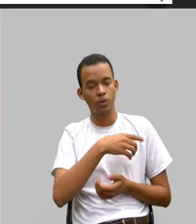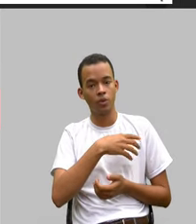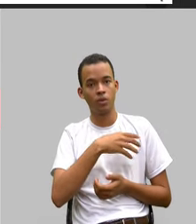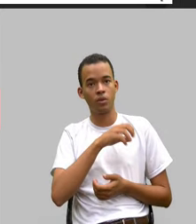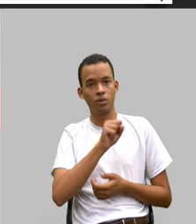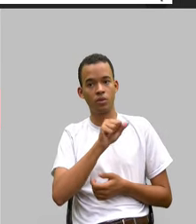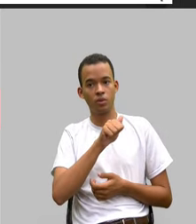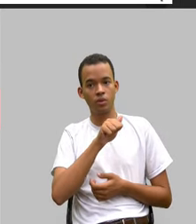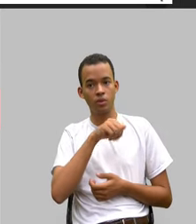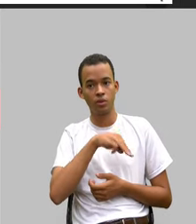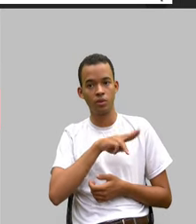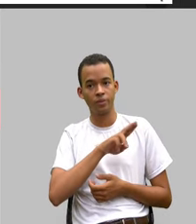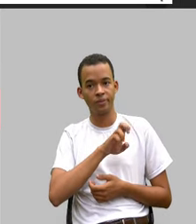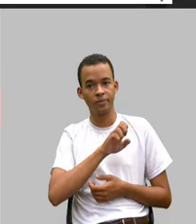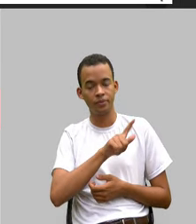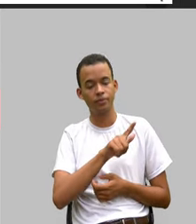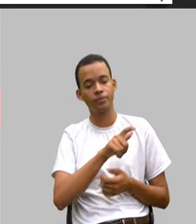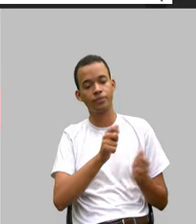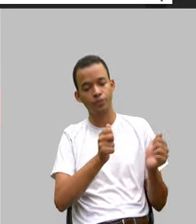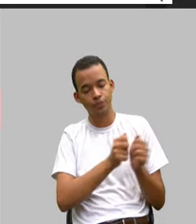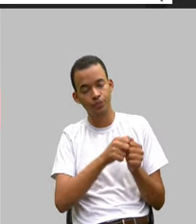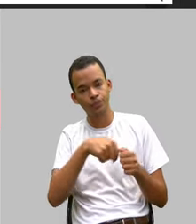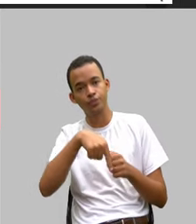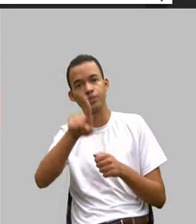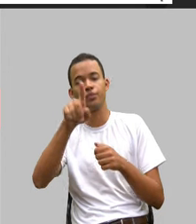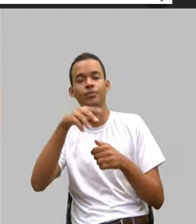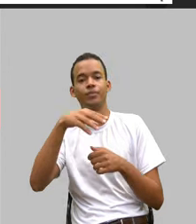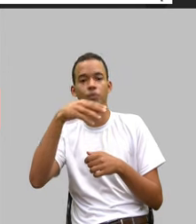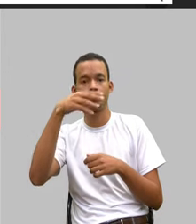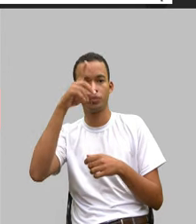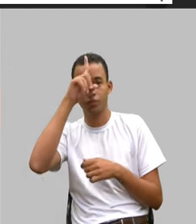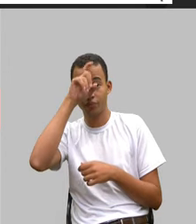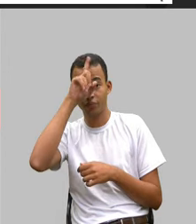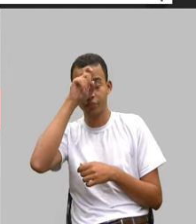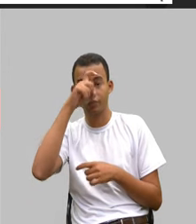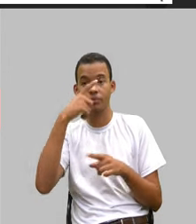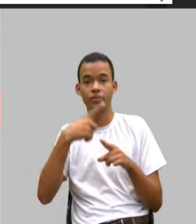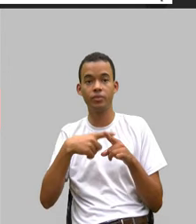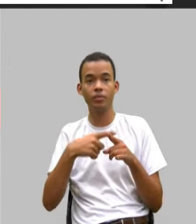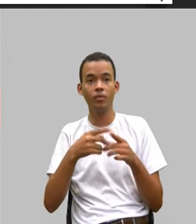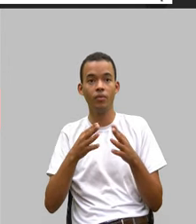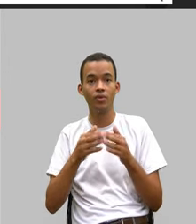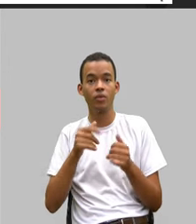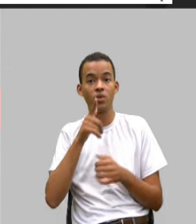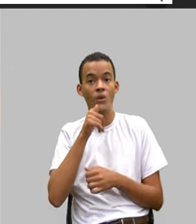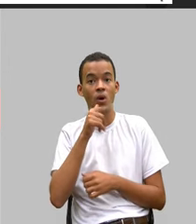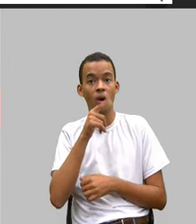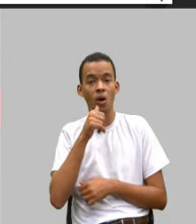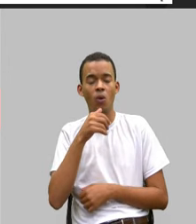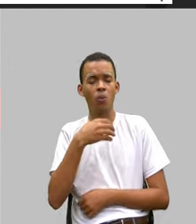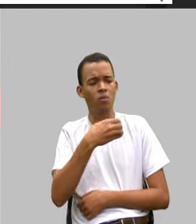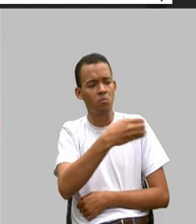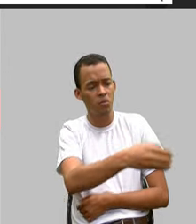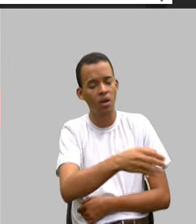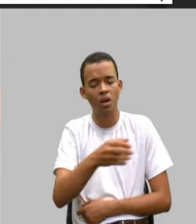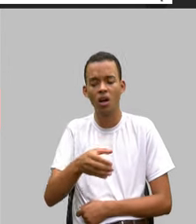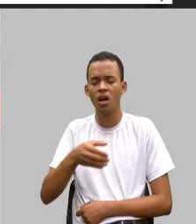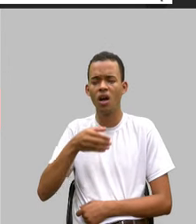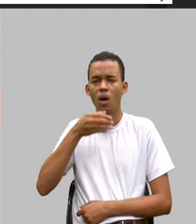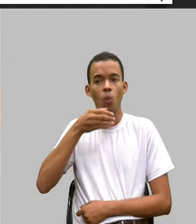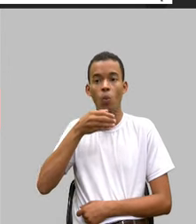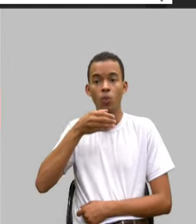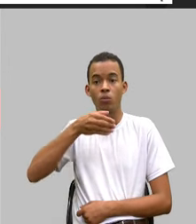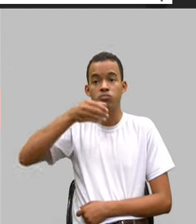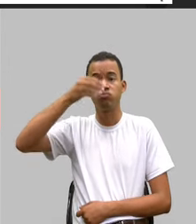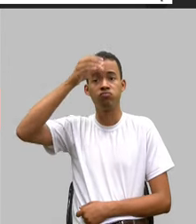ele me pediu um copo de água e quando eu dei a água para ele ele não levou na boca ele levou na testa quando ele levou na testa